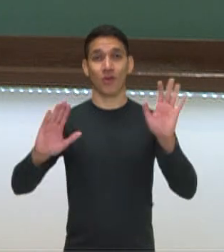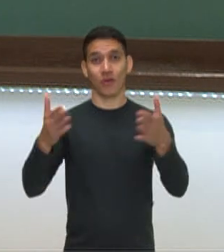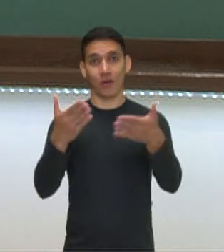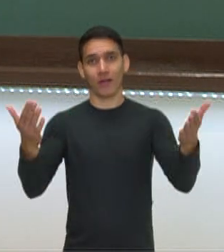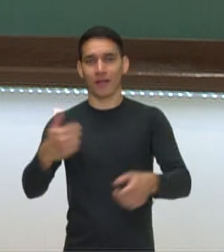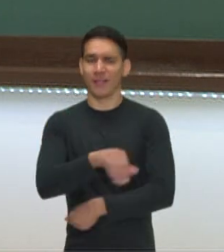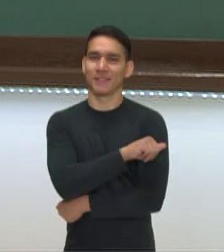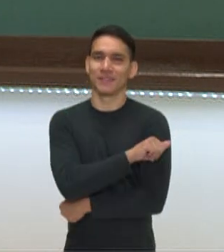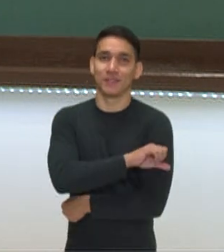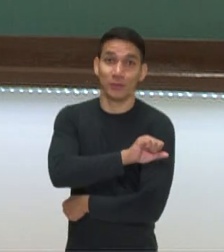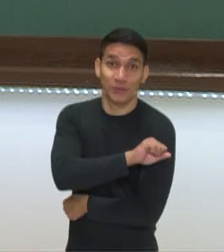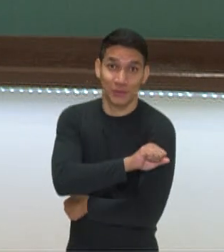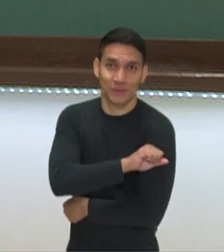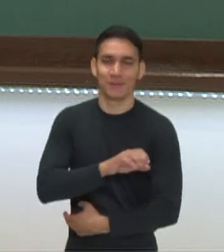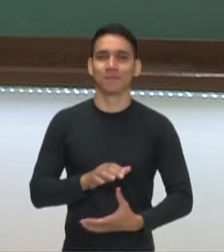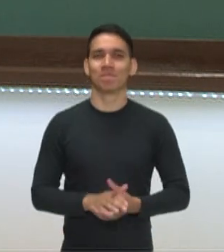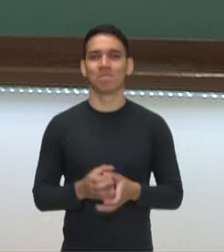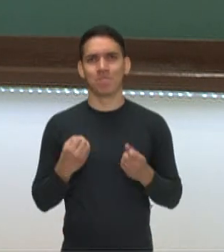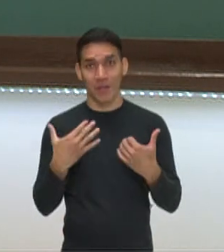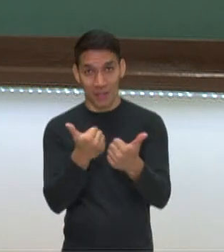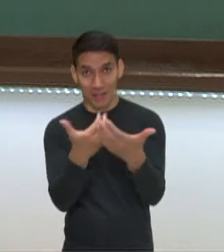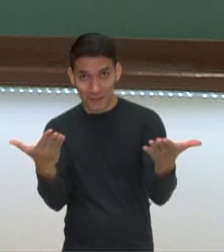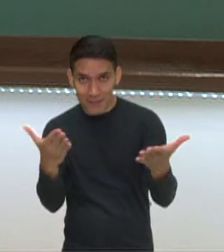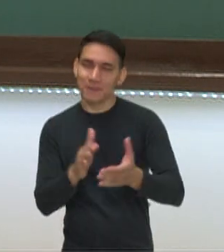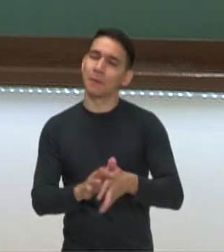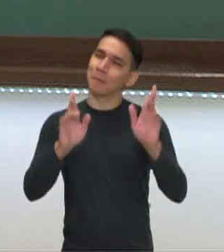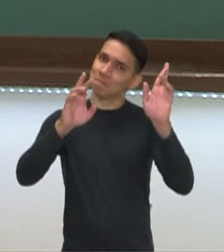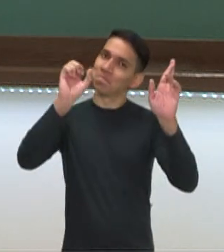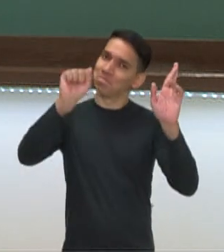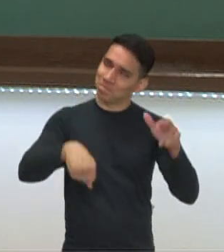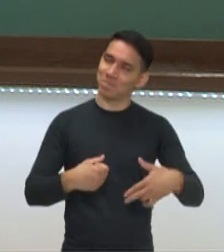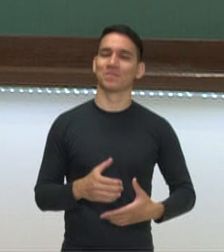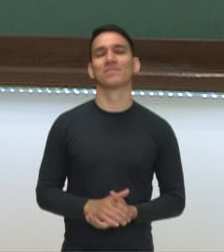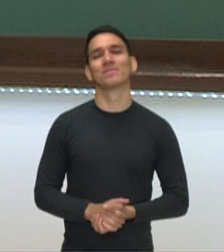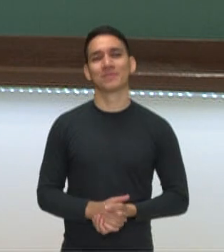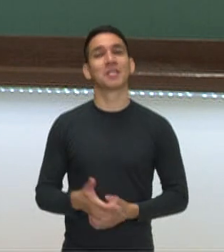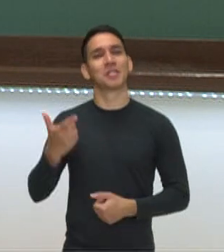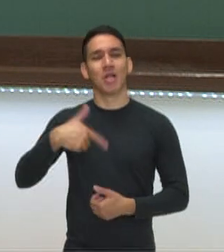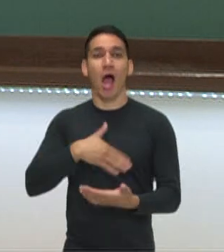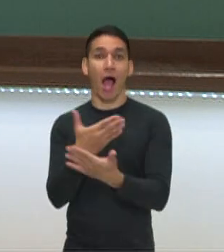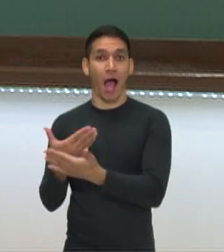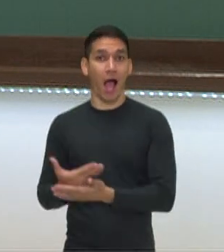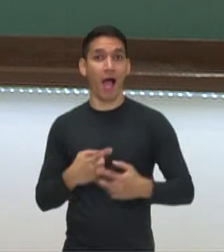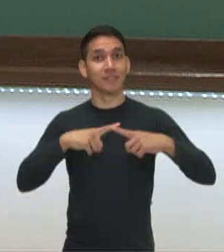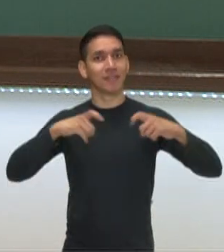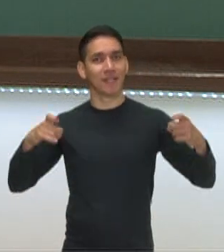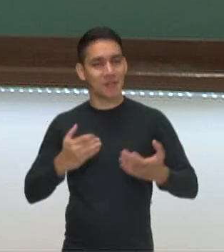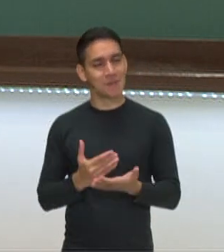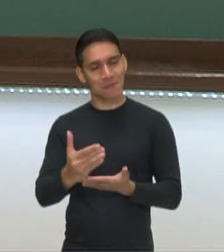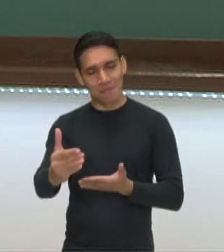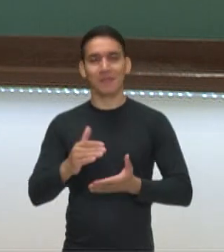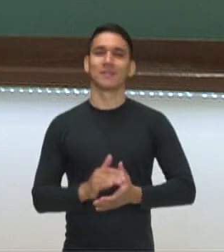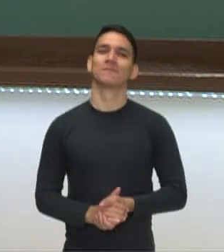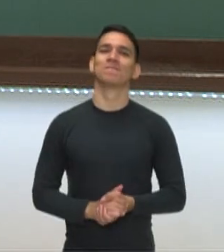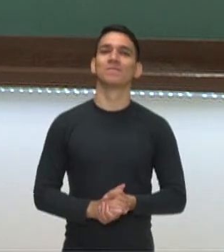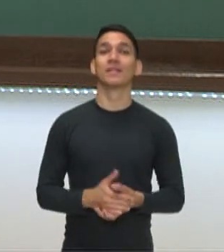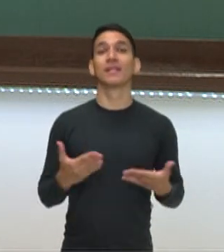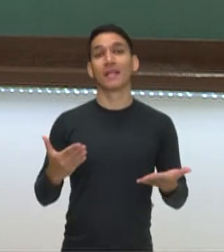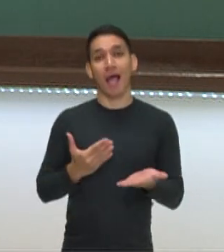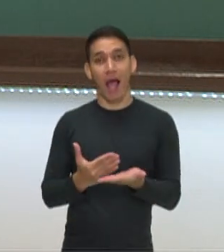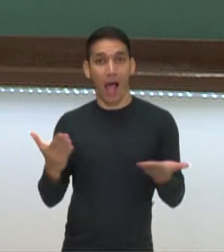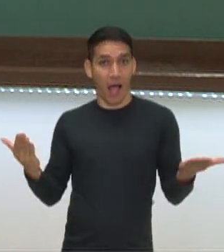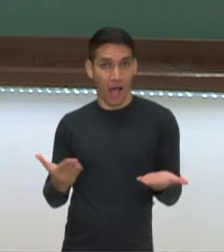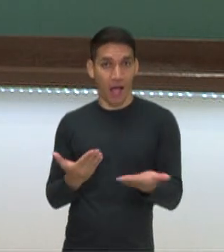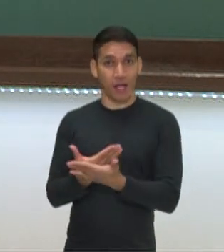Olá, estudantes do 8º ano, tudo bem? Espero que sim. Mais uma aula de ciências começando e